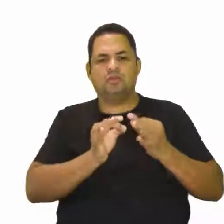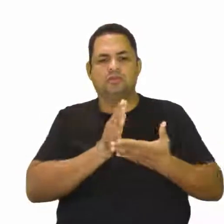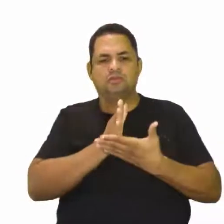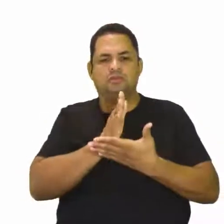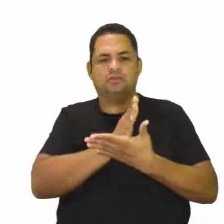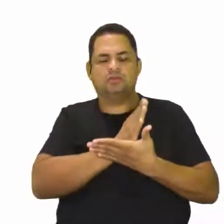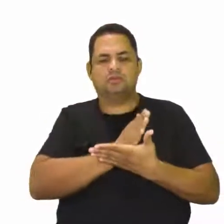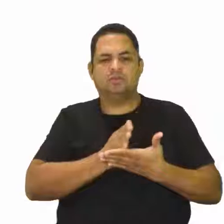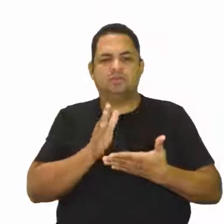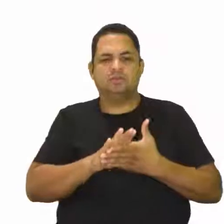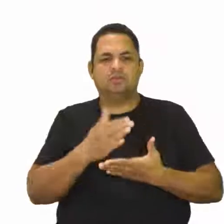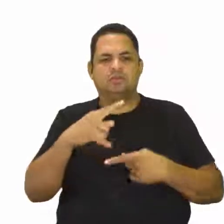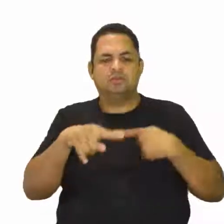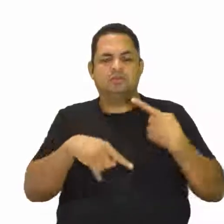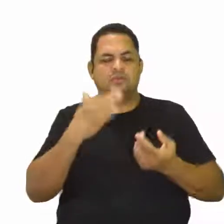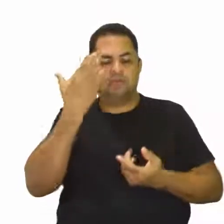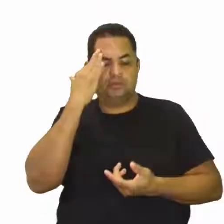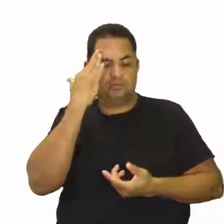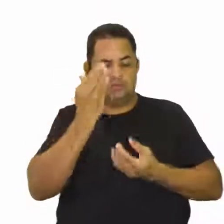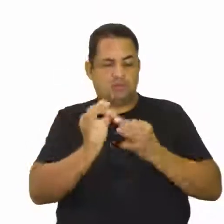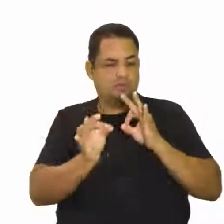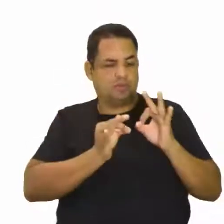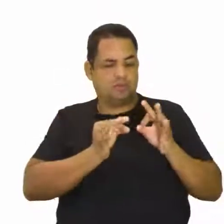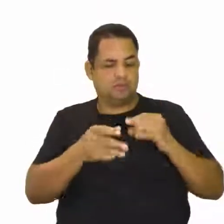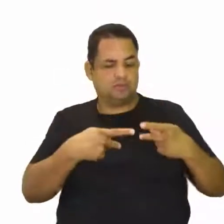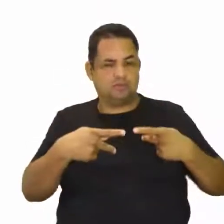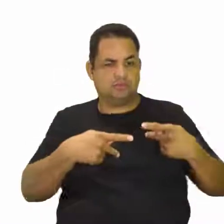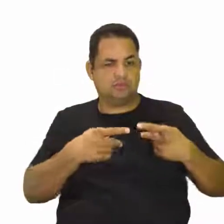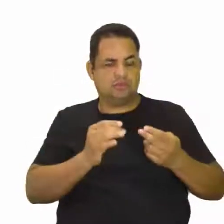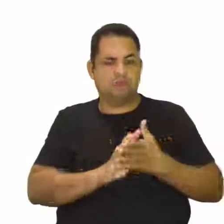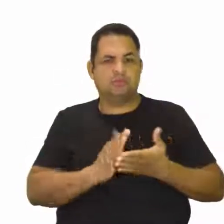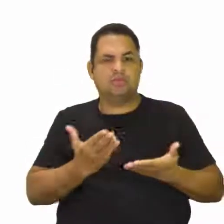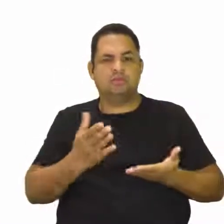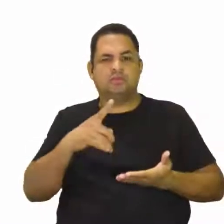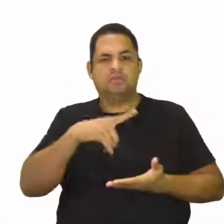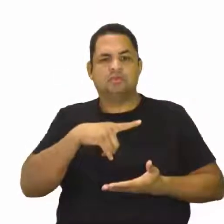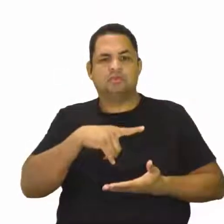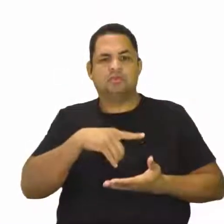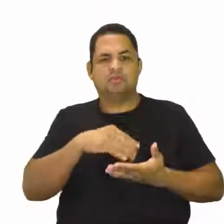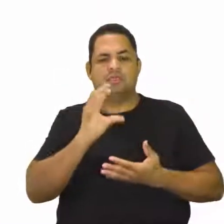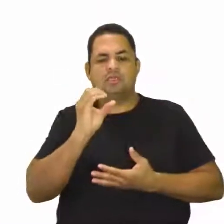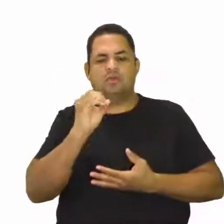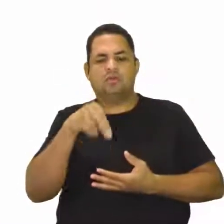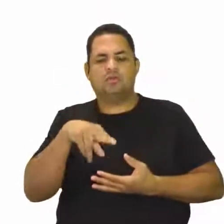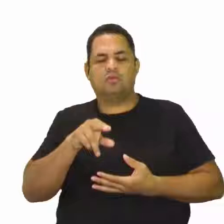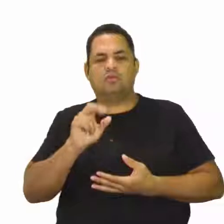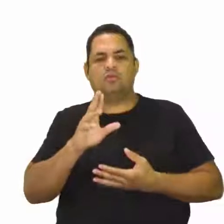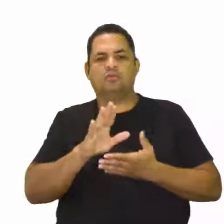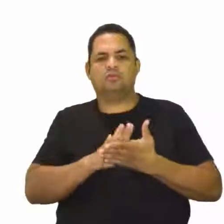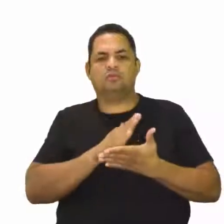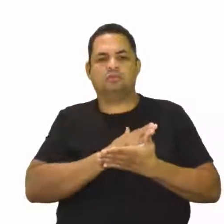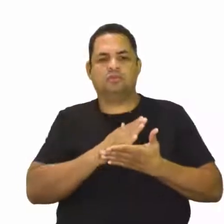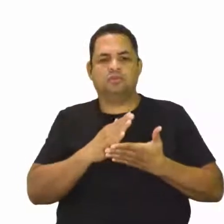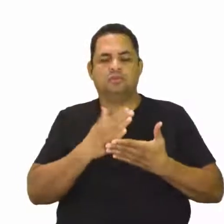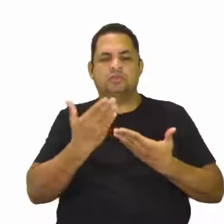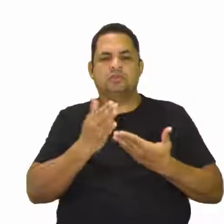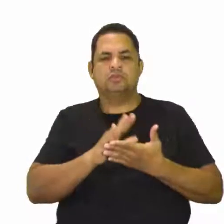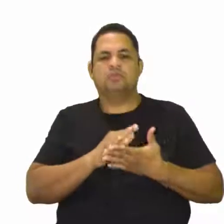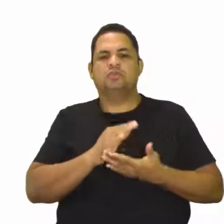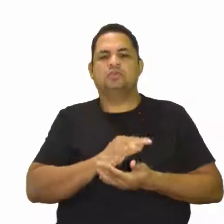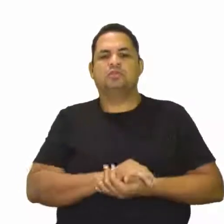já entender como é que se dá esse plano de partilha, que aí nós vamos ter a ONU entrando nesse plano de